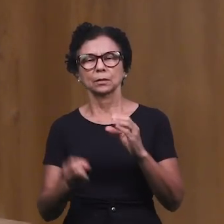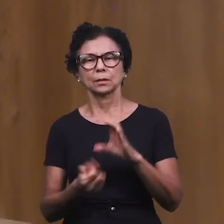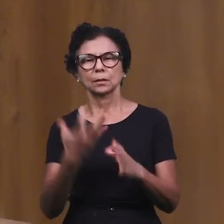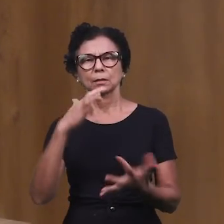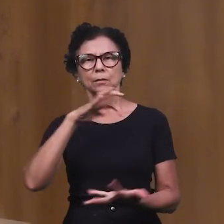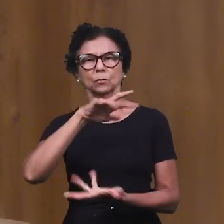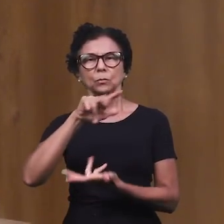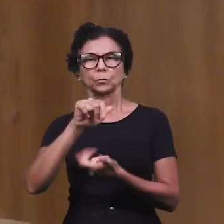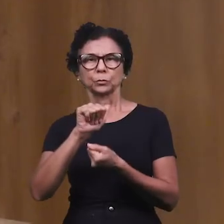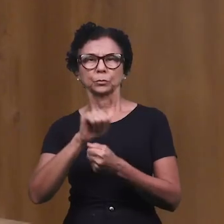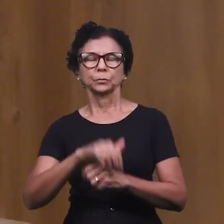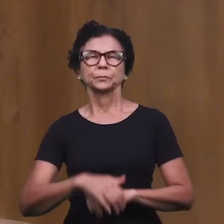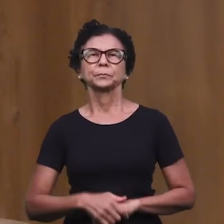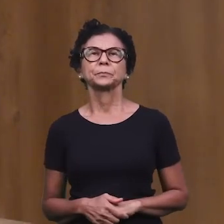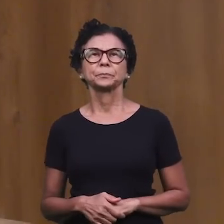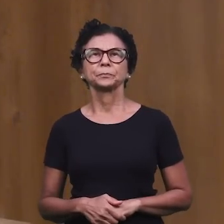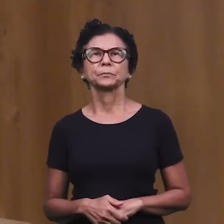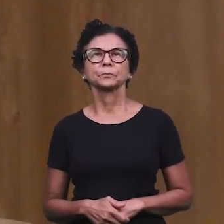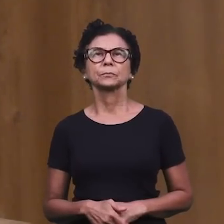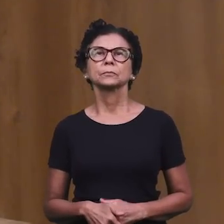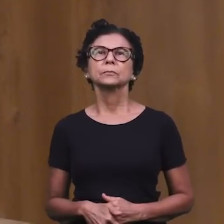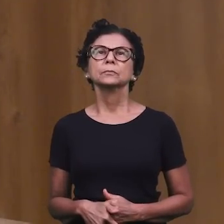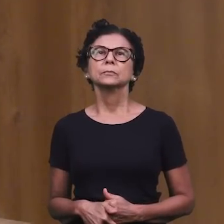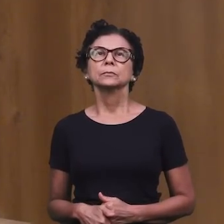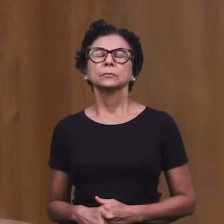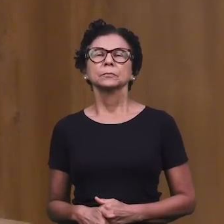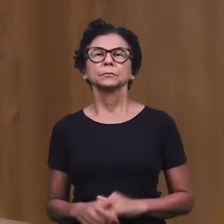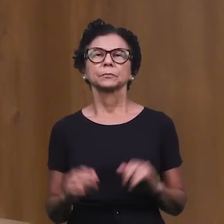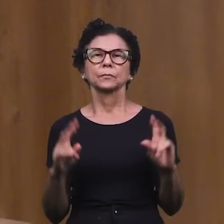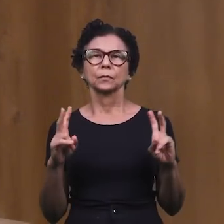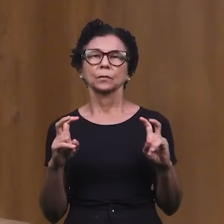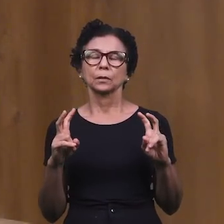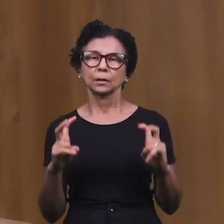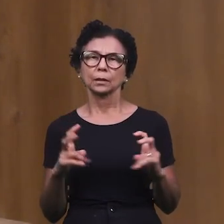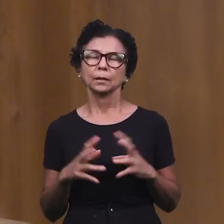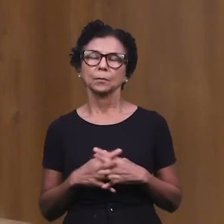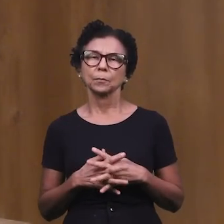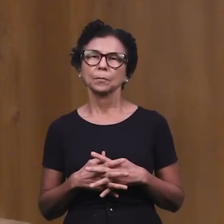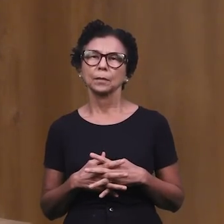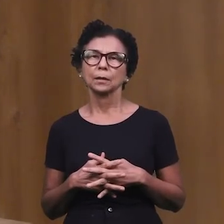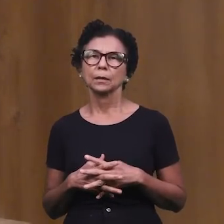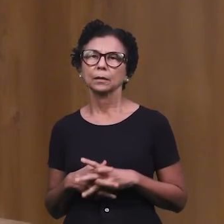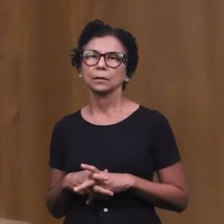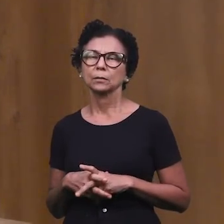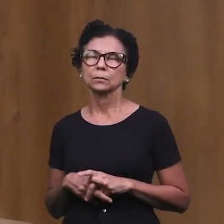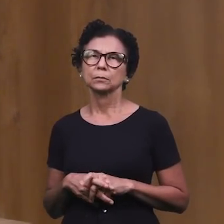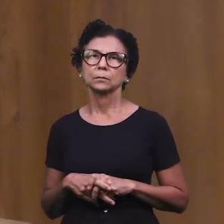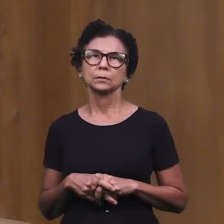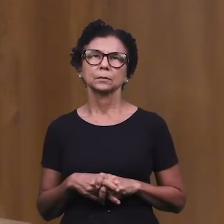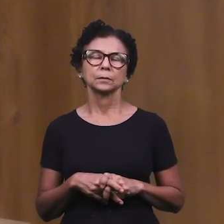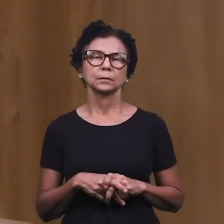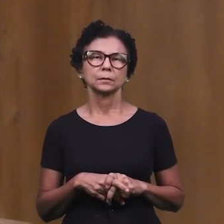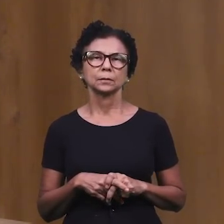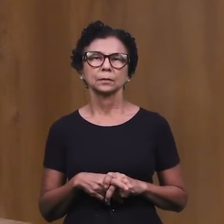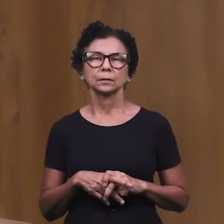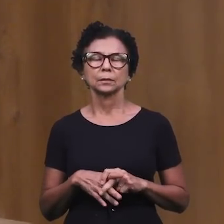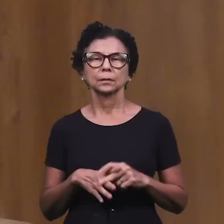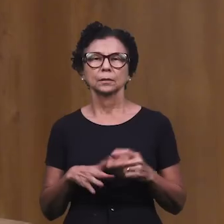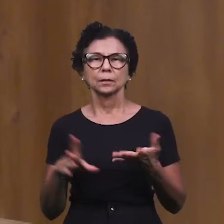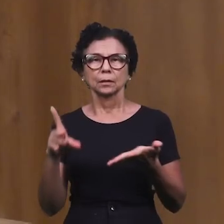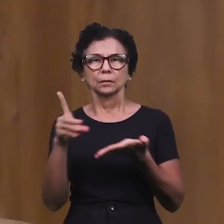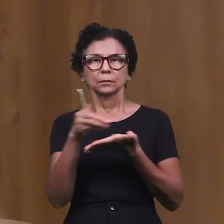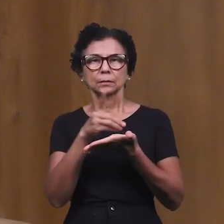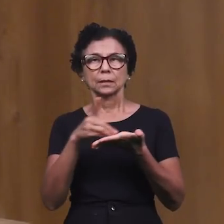criacionismo. E hoje nós vamos tratar aqui um tema que está muito atrelado ao criacionismo, que é o design inteligente.